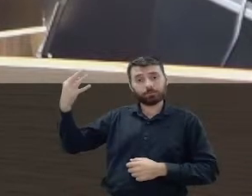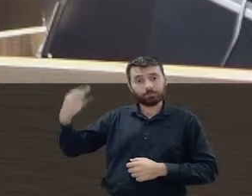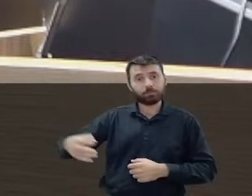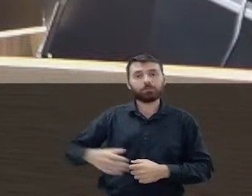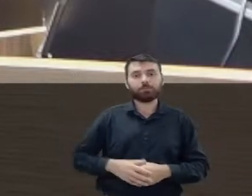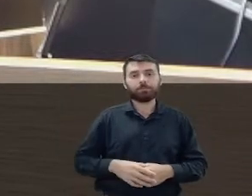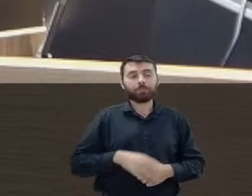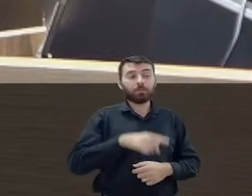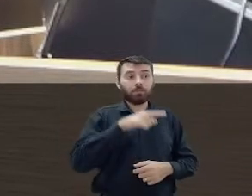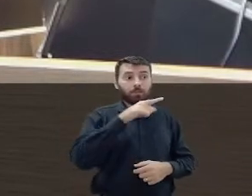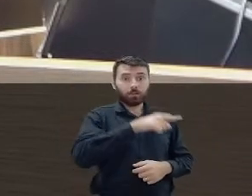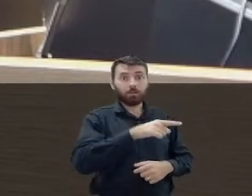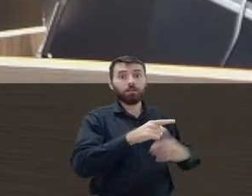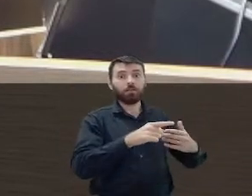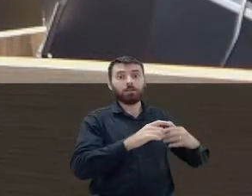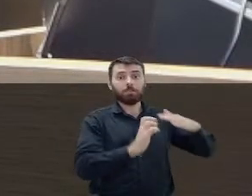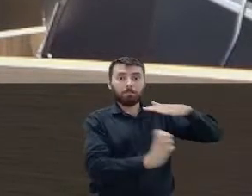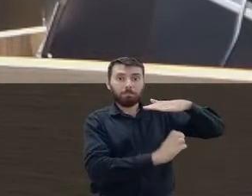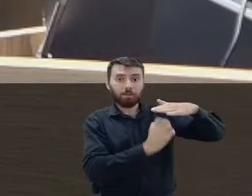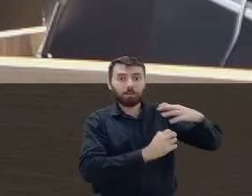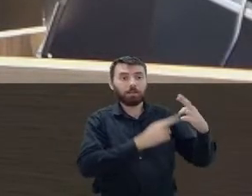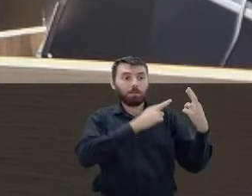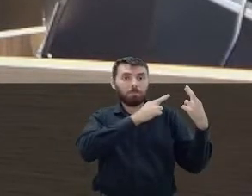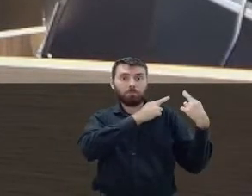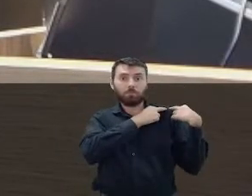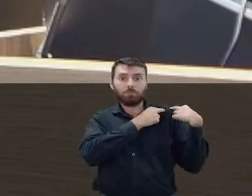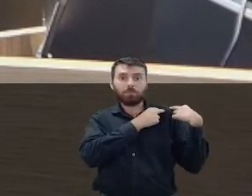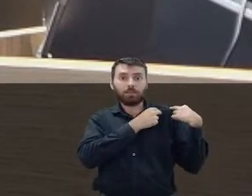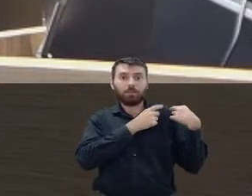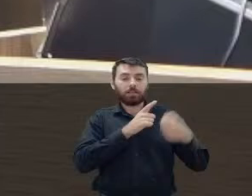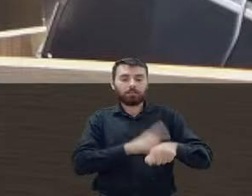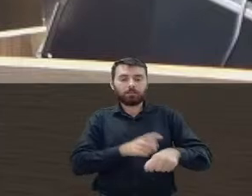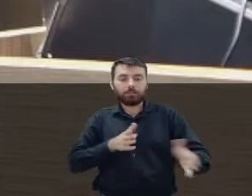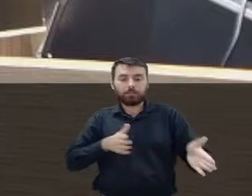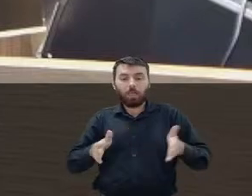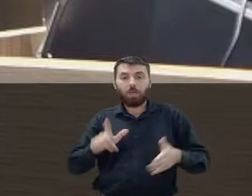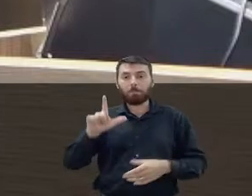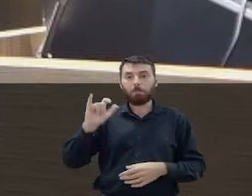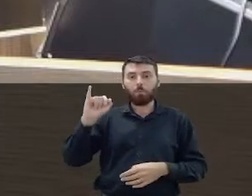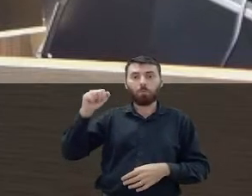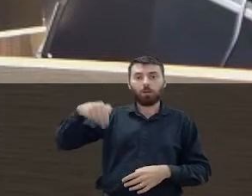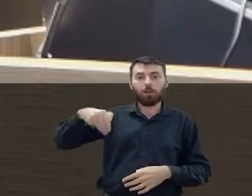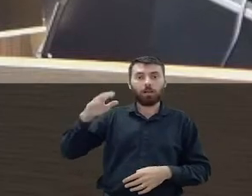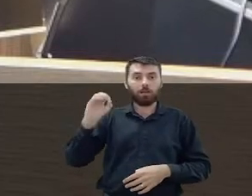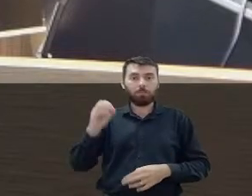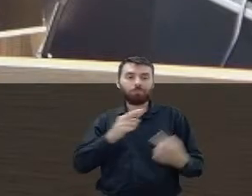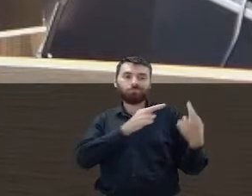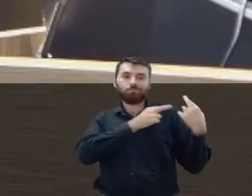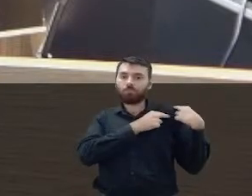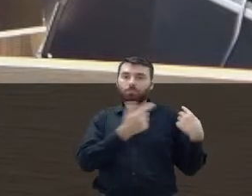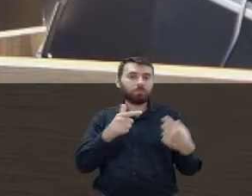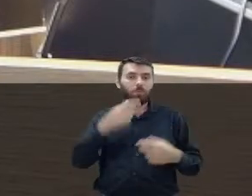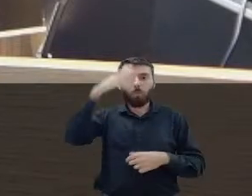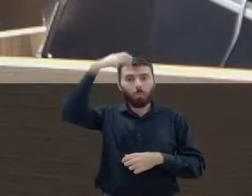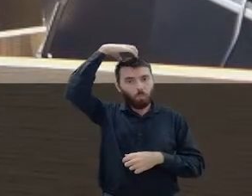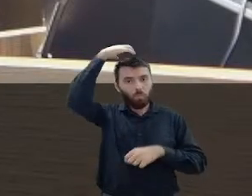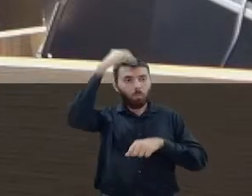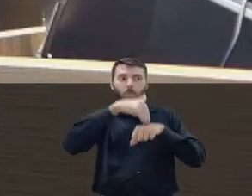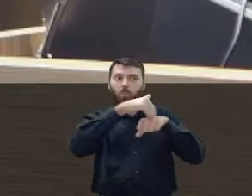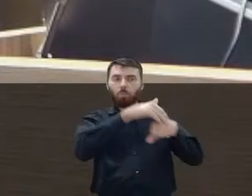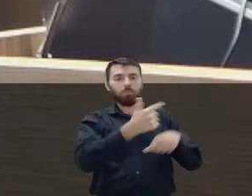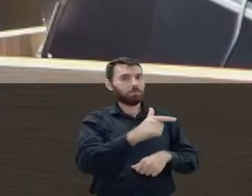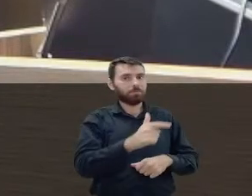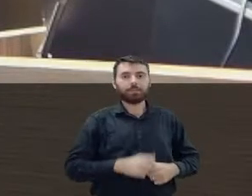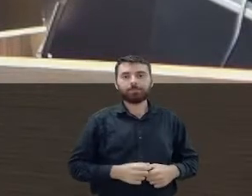de limbo previdenciário. Eu transcrevo aqui os fundamentos da sentença e faço os seguintes destaques.